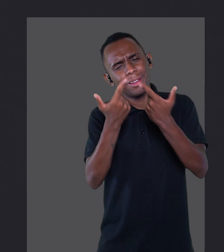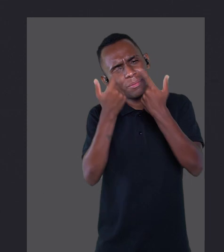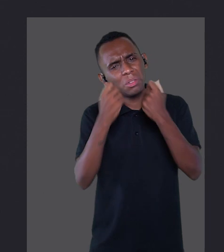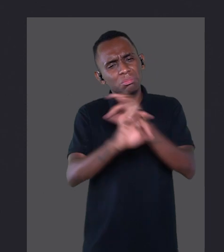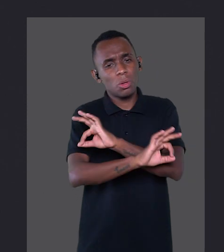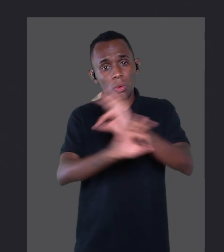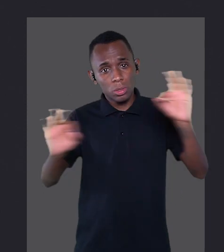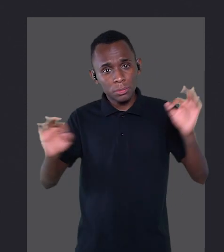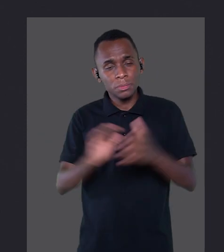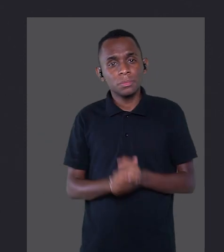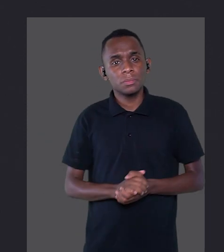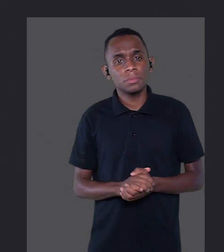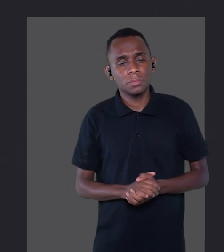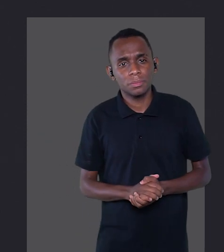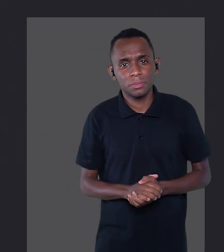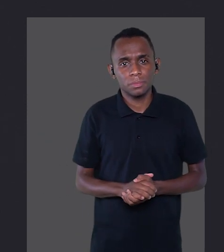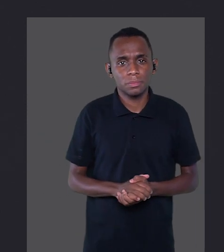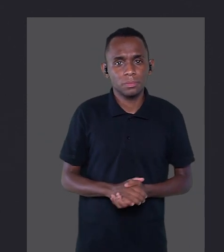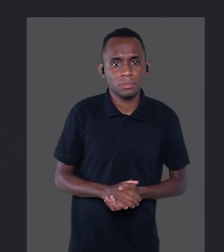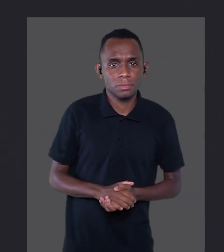né? Uhum.